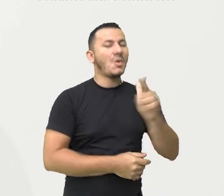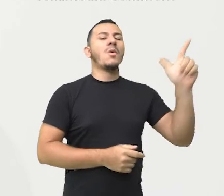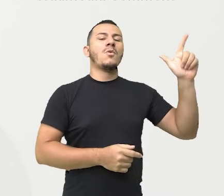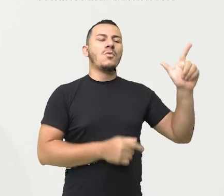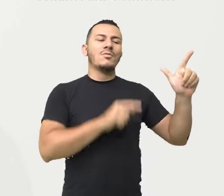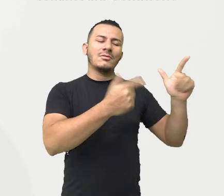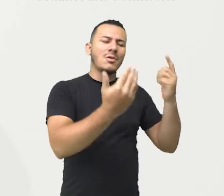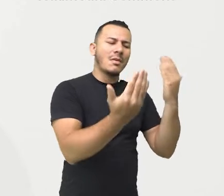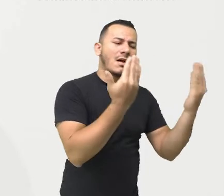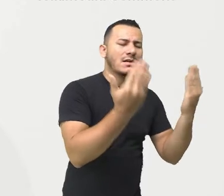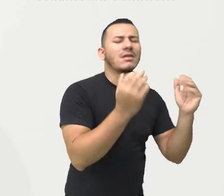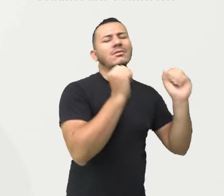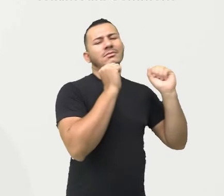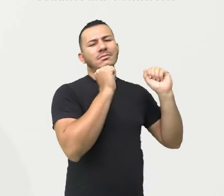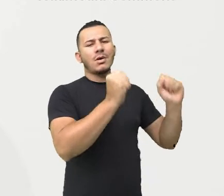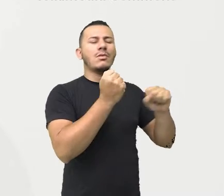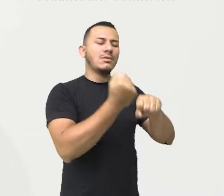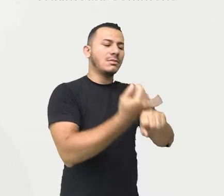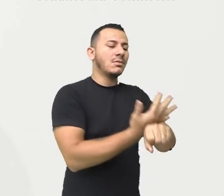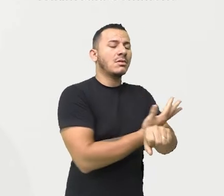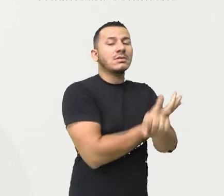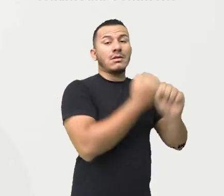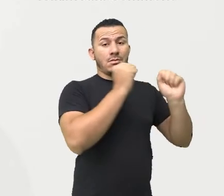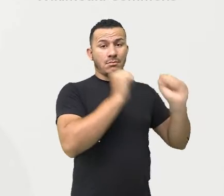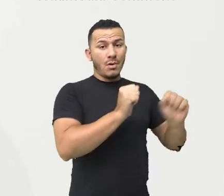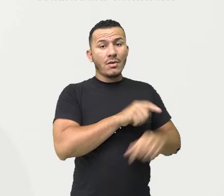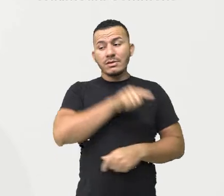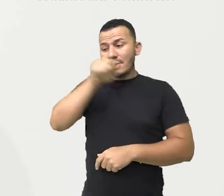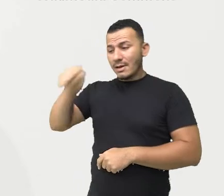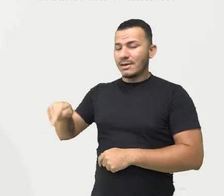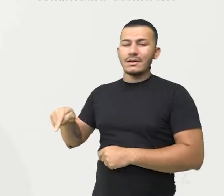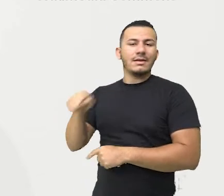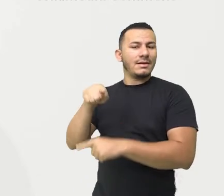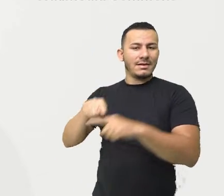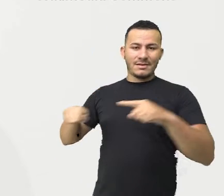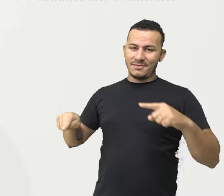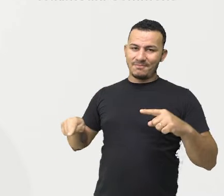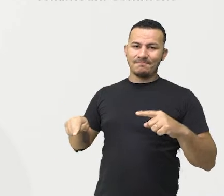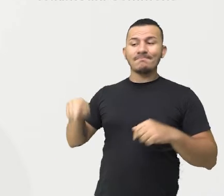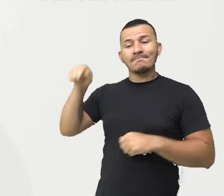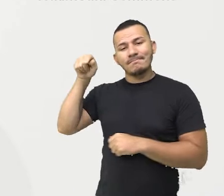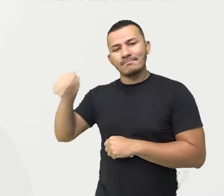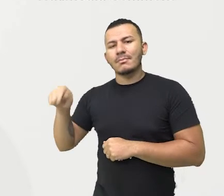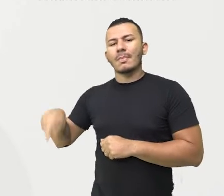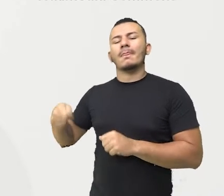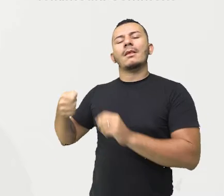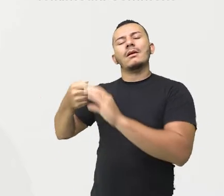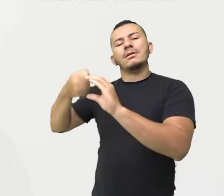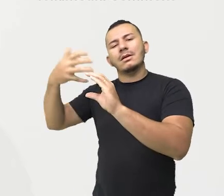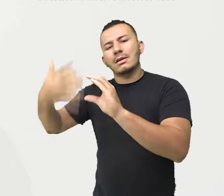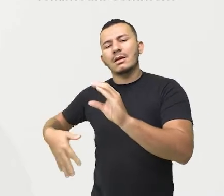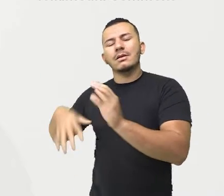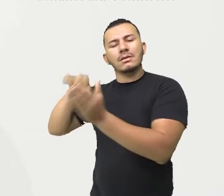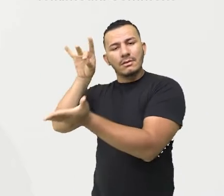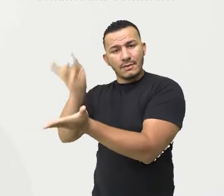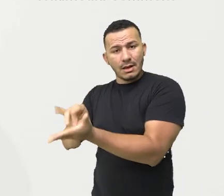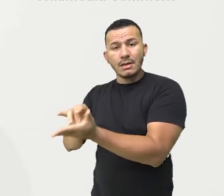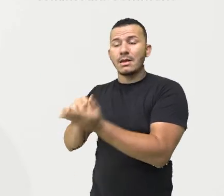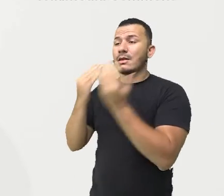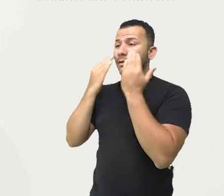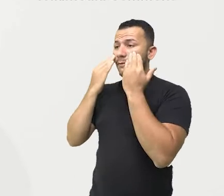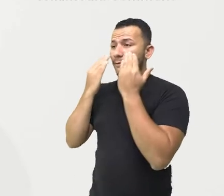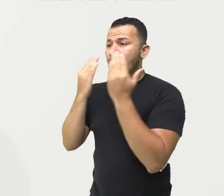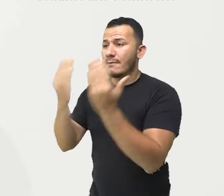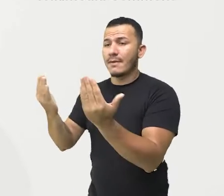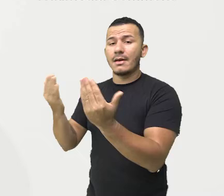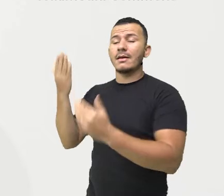não pode imprimir subjetividade. Ele só pode dizer aquilo que ele está vendo, da